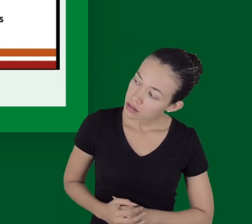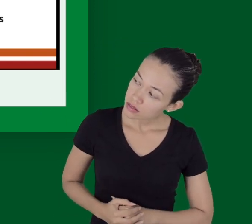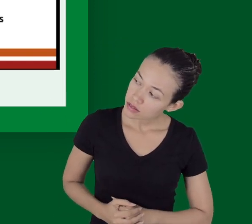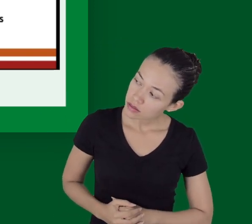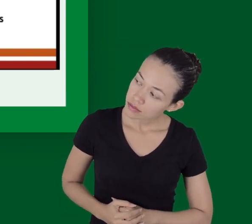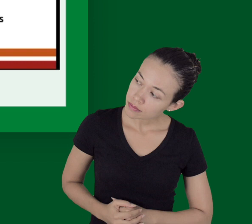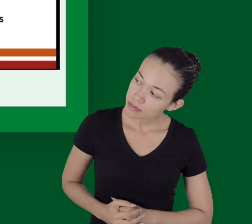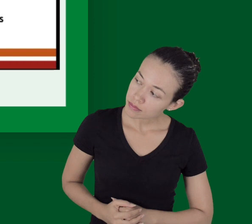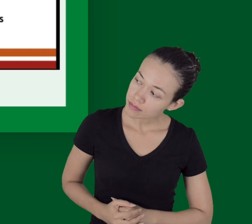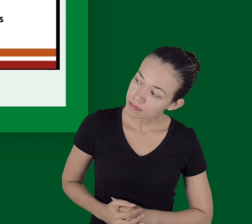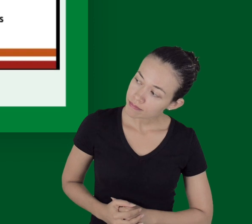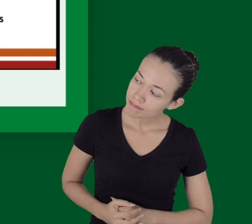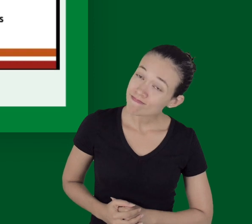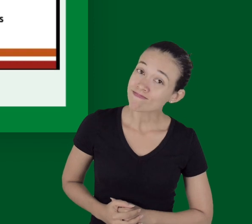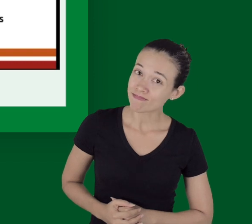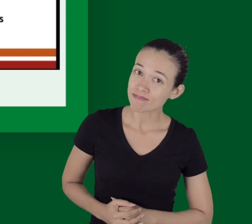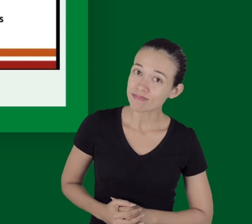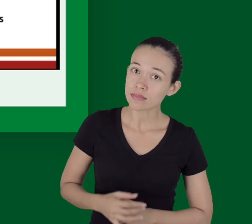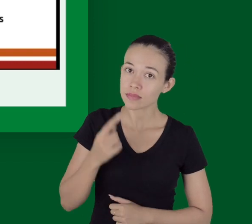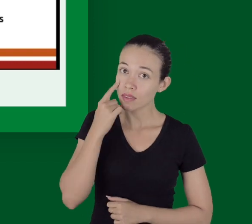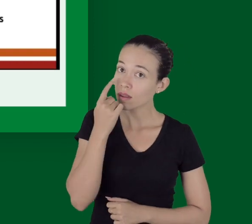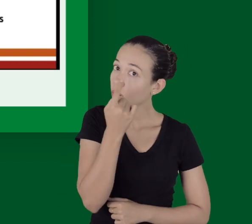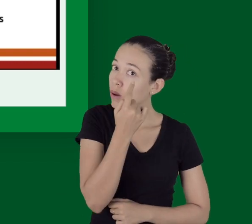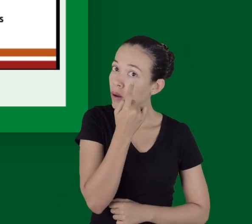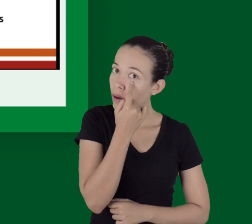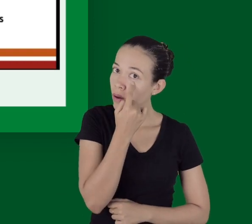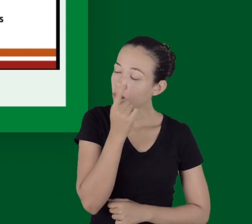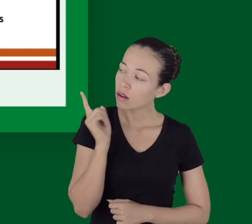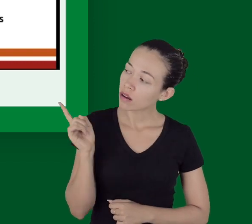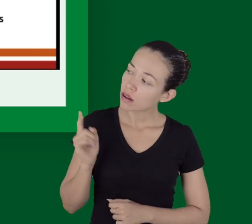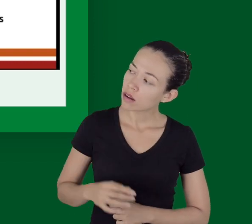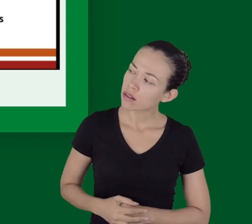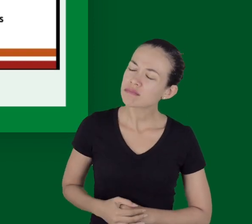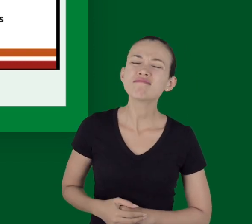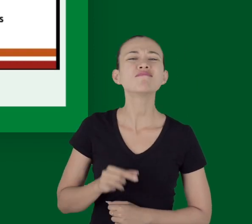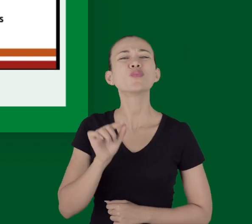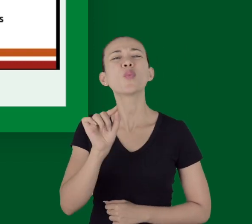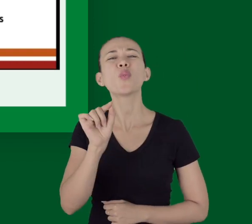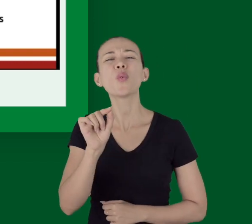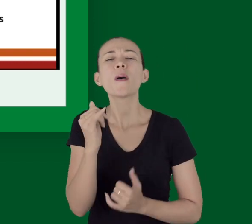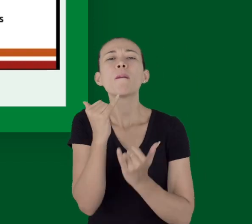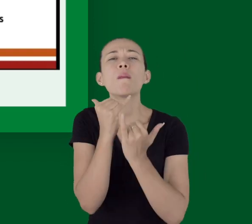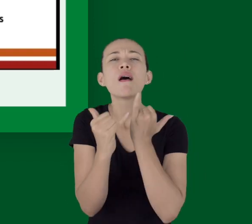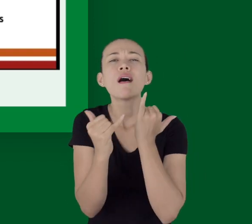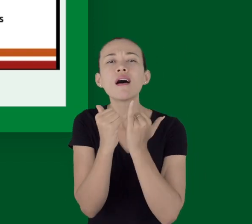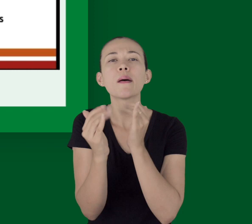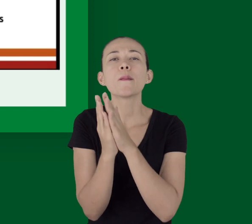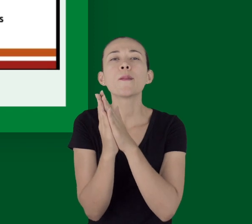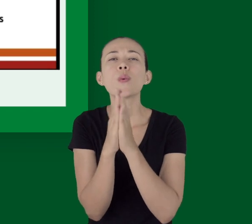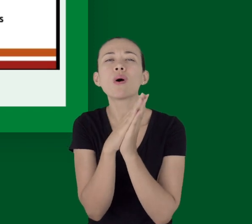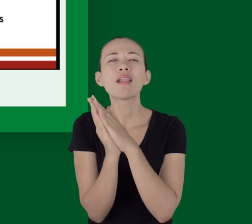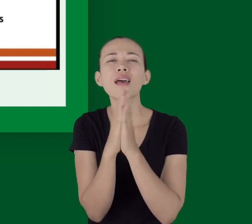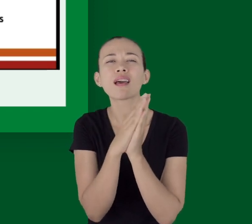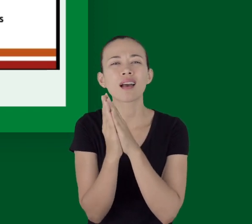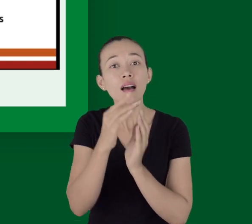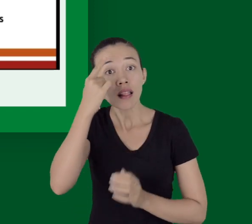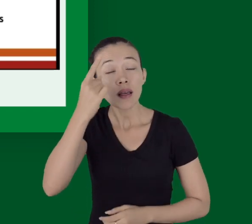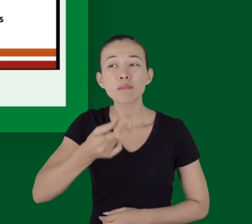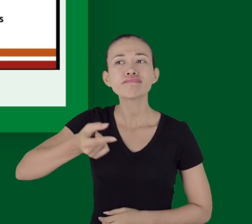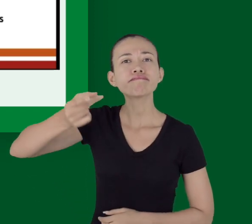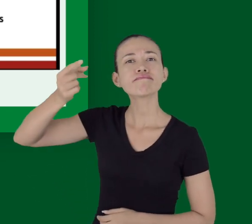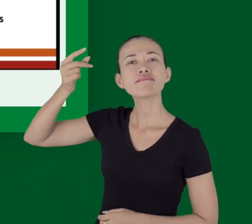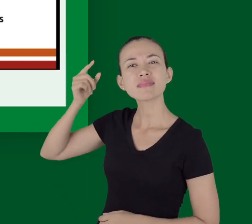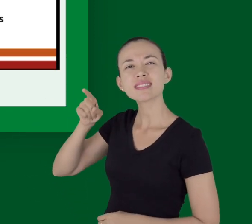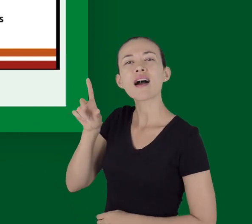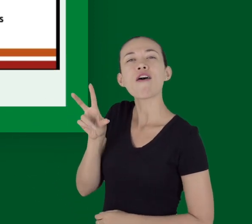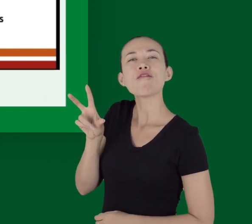essa segunda foto, mostra um quadro extremamente patológico, chamado sinal de boneca. Quando você abre o paciente, aquela boneca